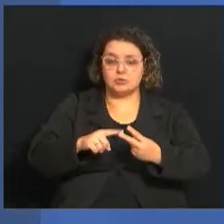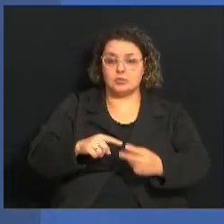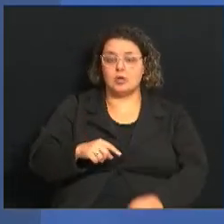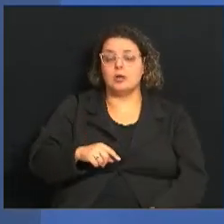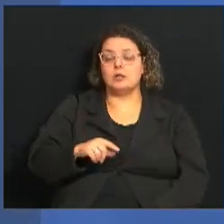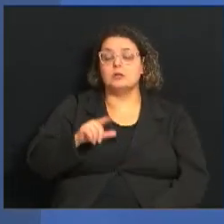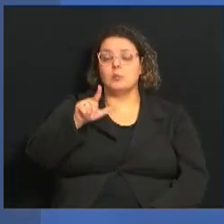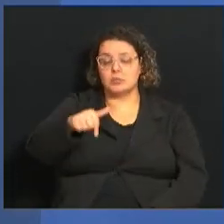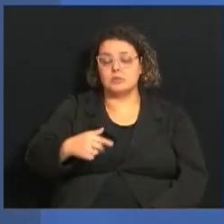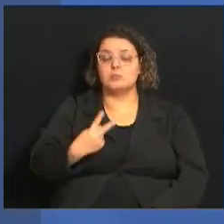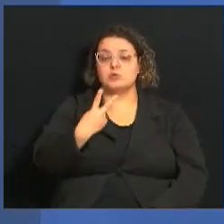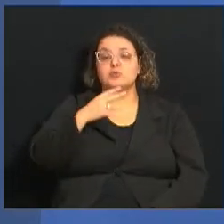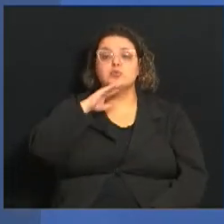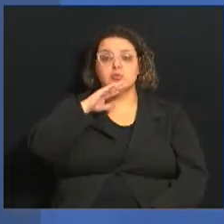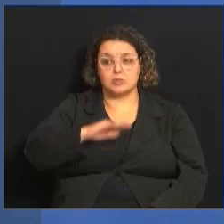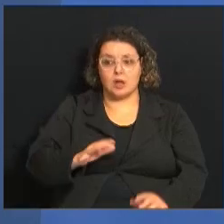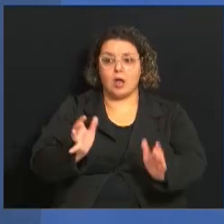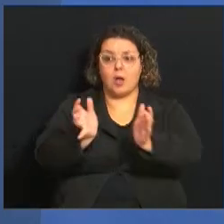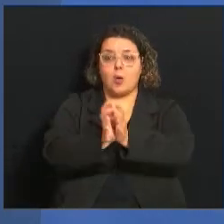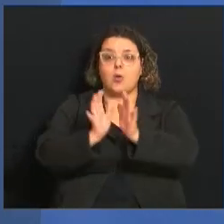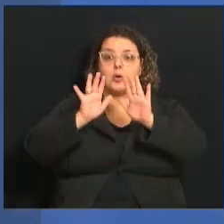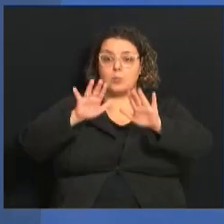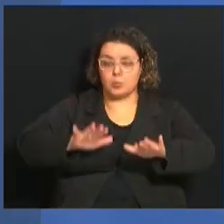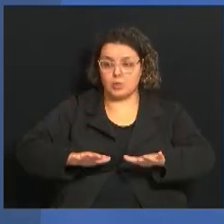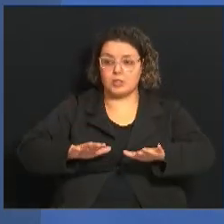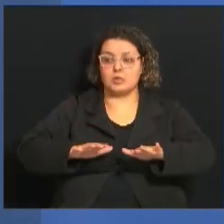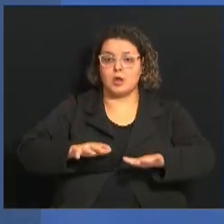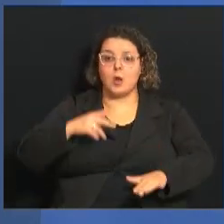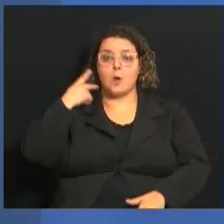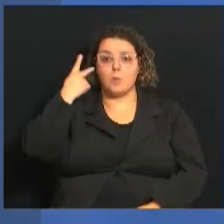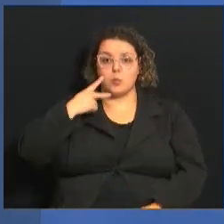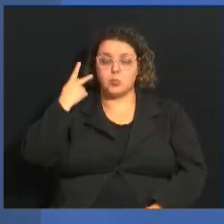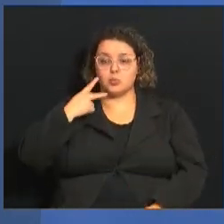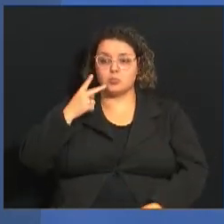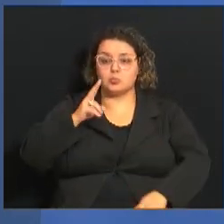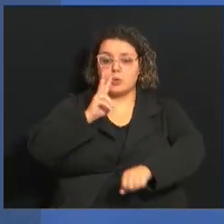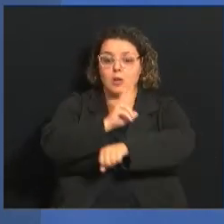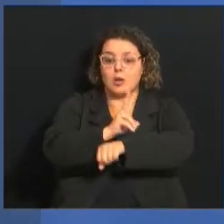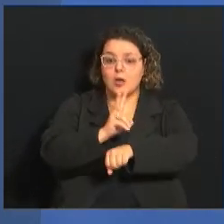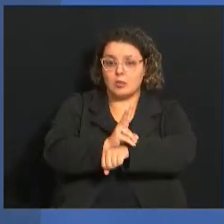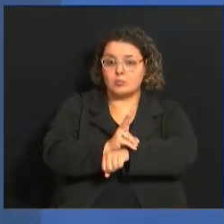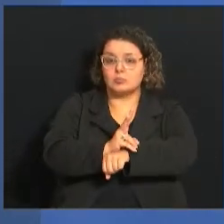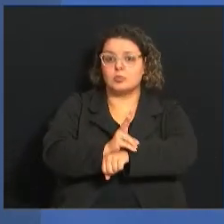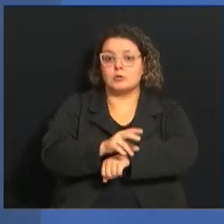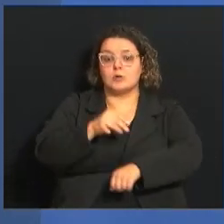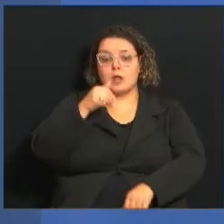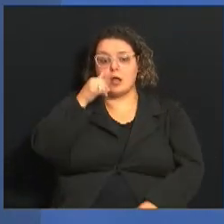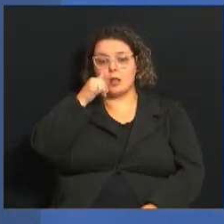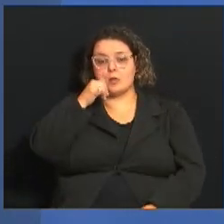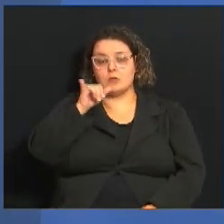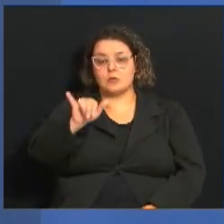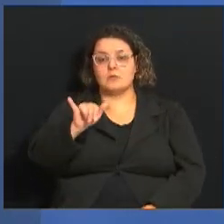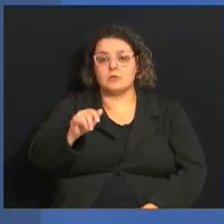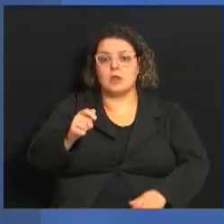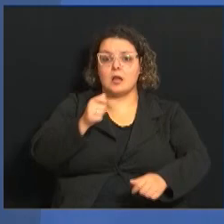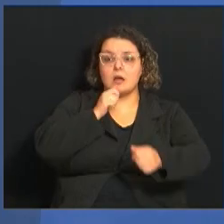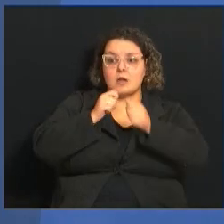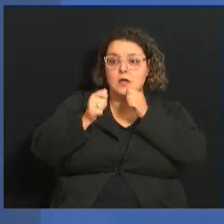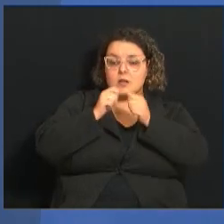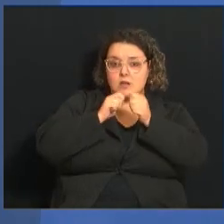a reunião da Comissão Permanente de Políticas de Prevenção às Drogas. Temos também, depois, a